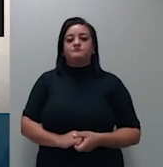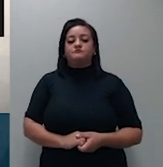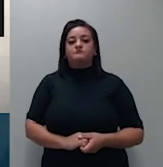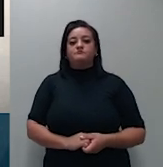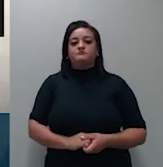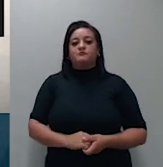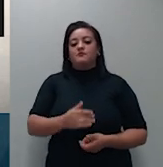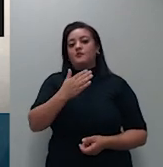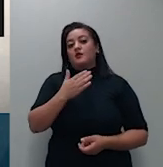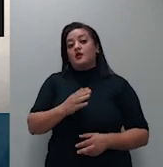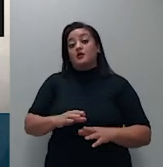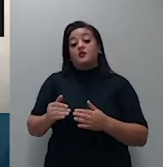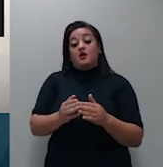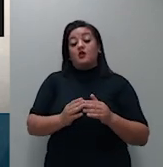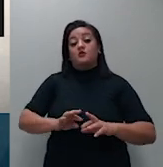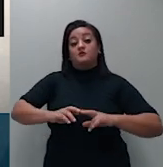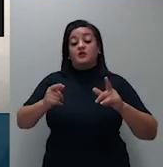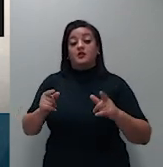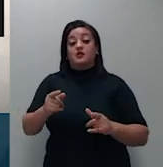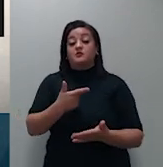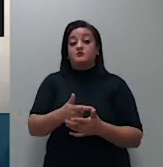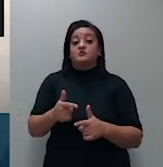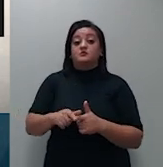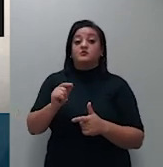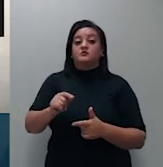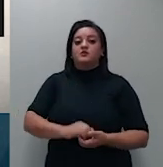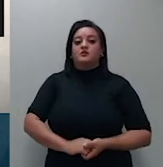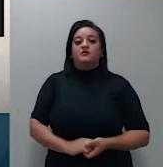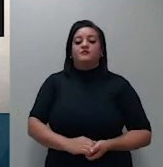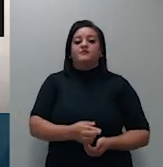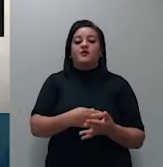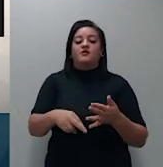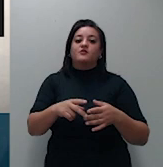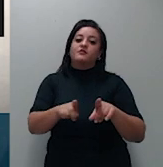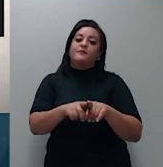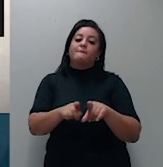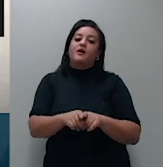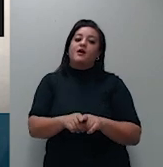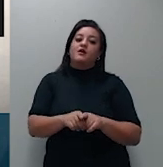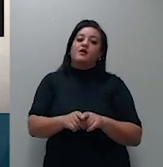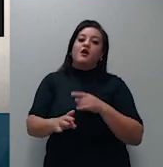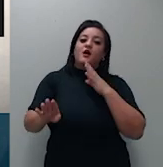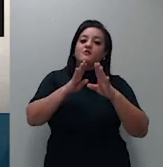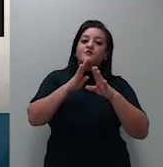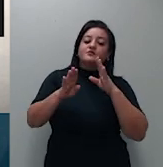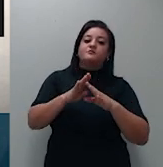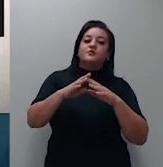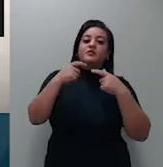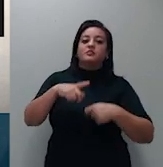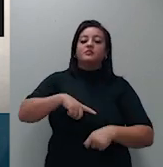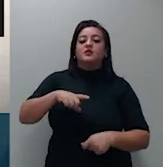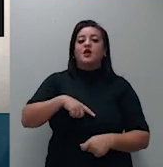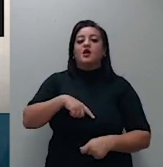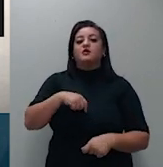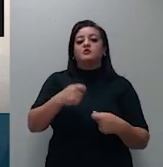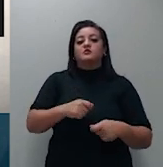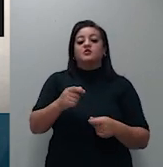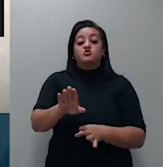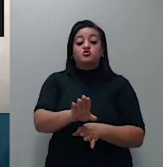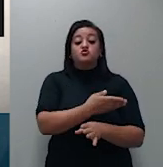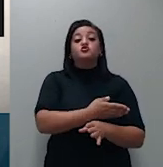controvérsia sobre o fato de que o recorrente como gestor da rede social possui condições de excluir